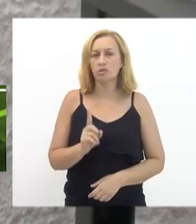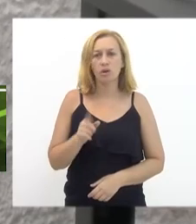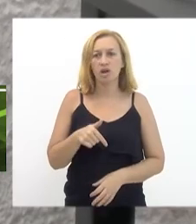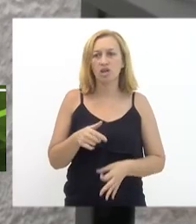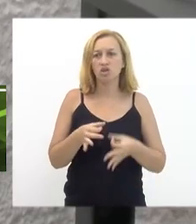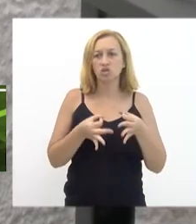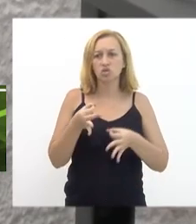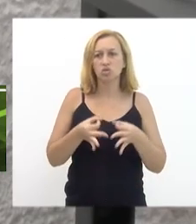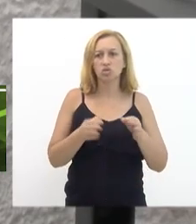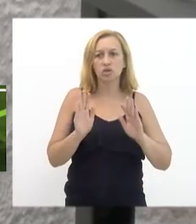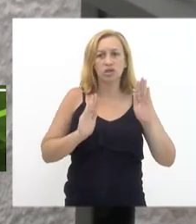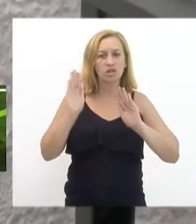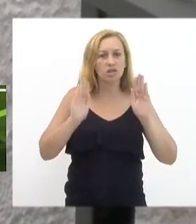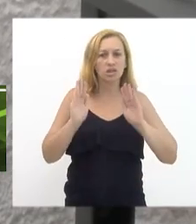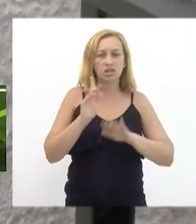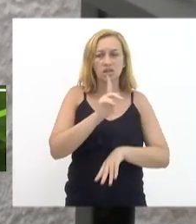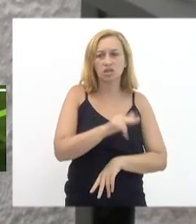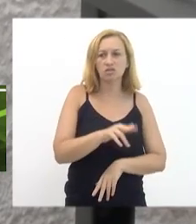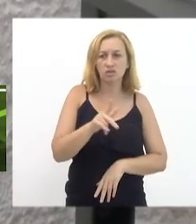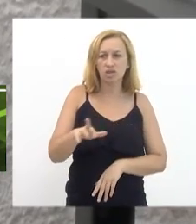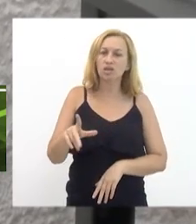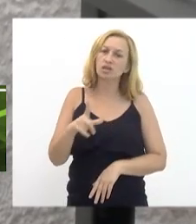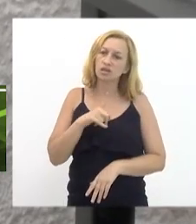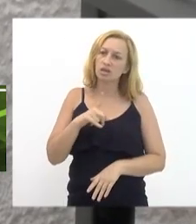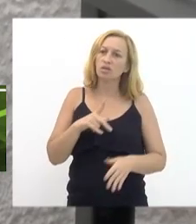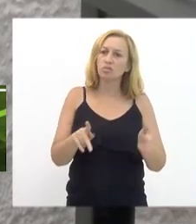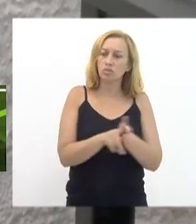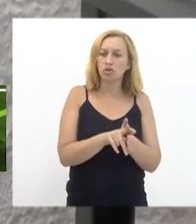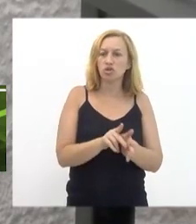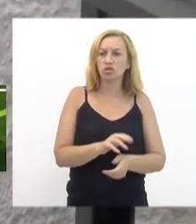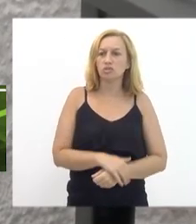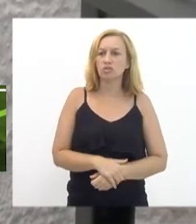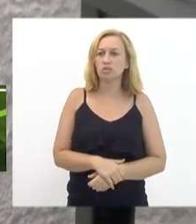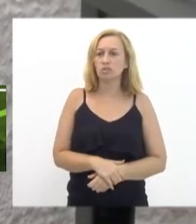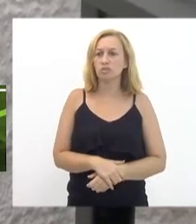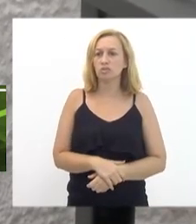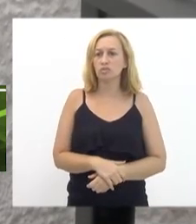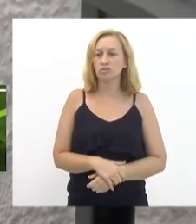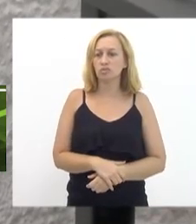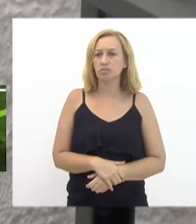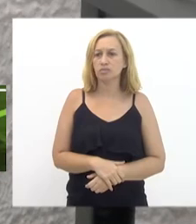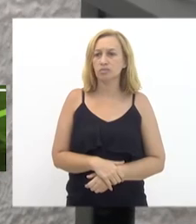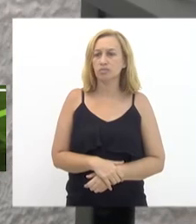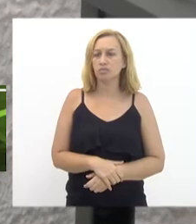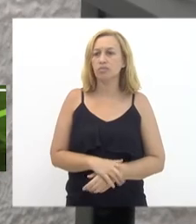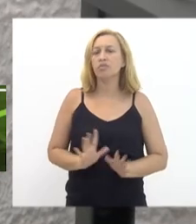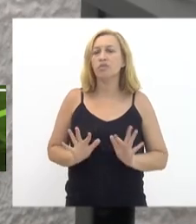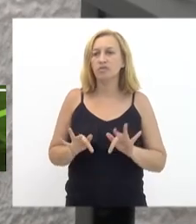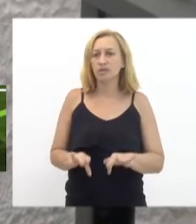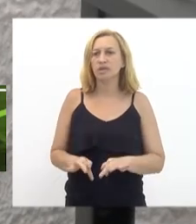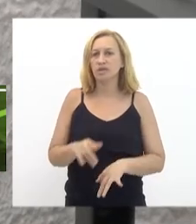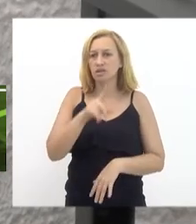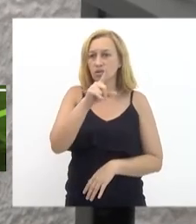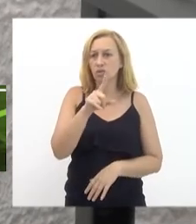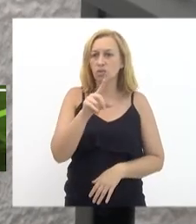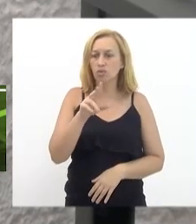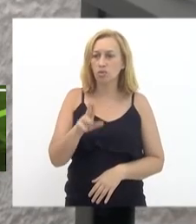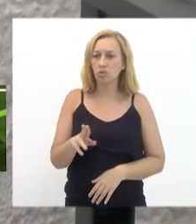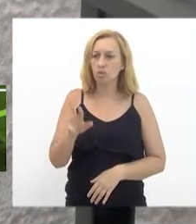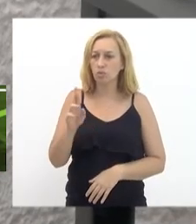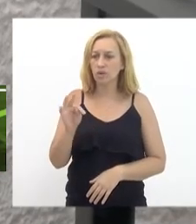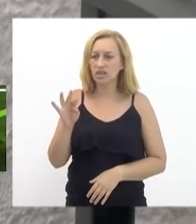justo você fazer uma licitação diferenciada você tem projeto essa obra é a conclusão da urbanização